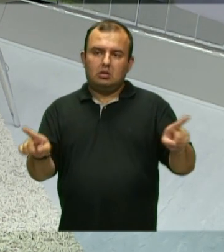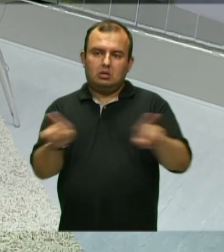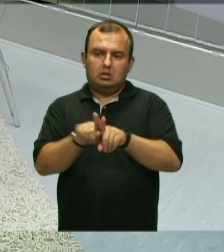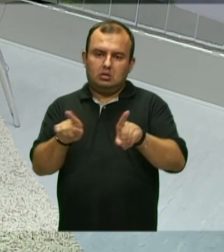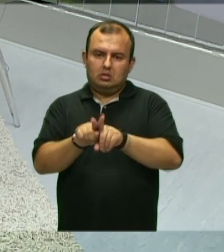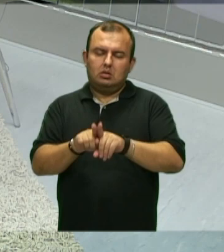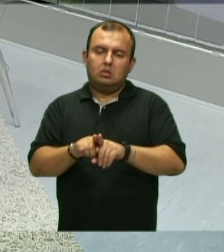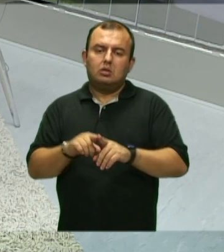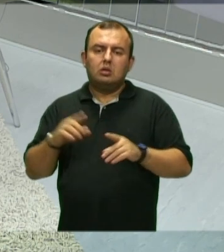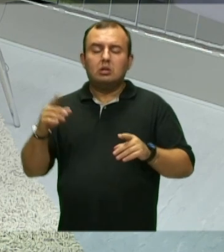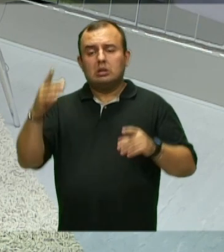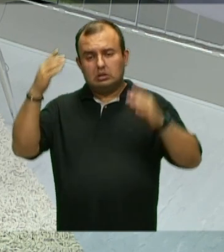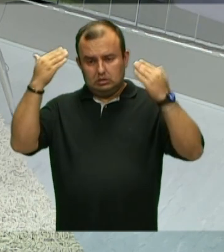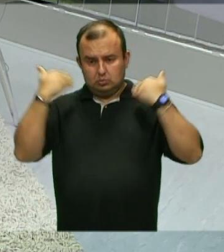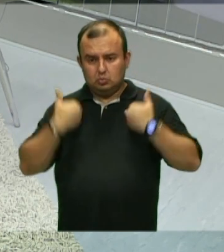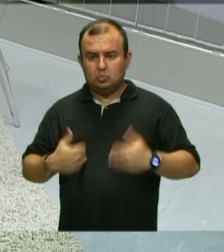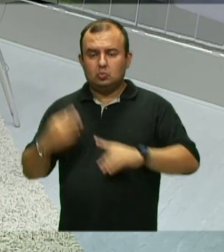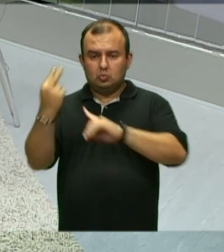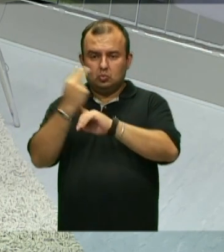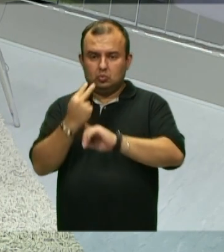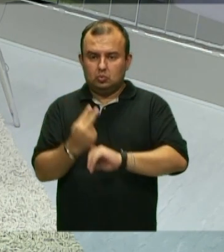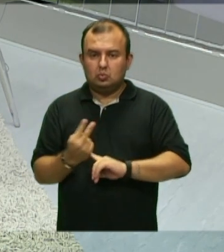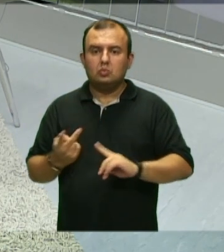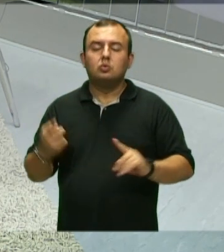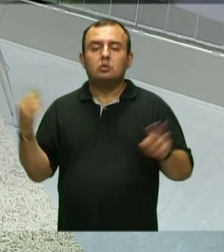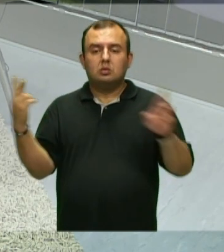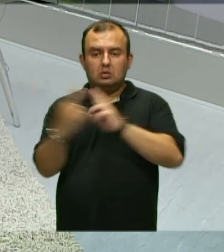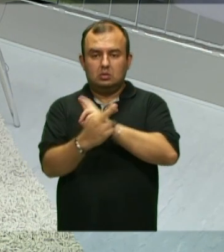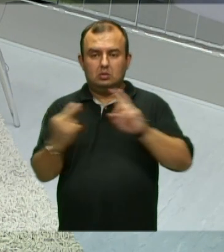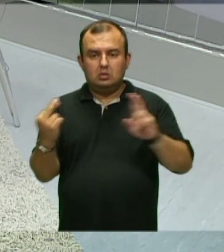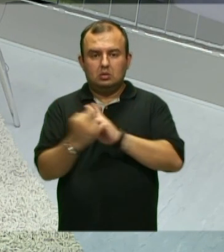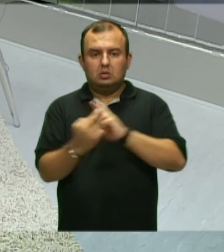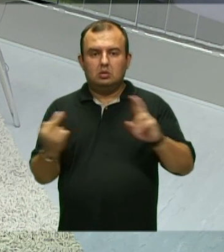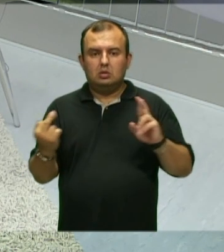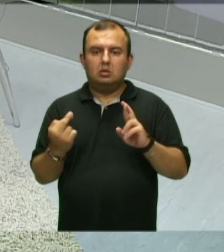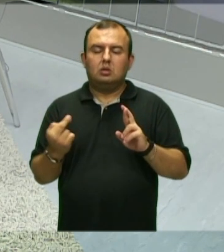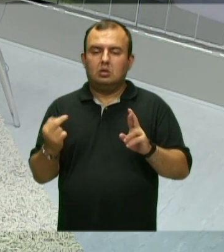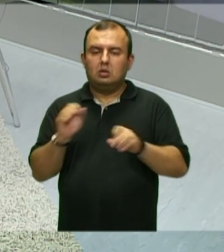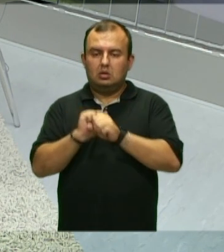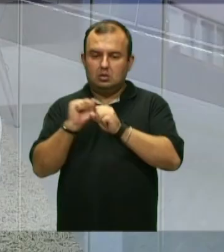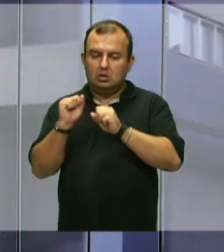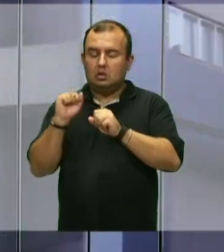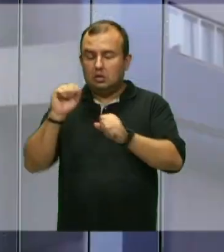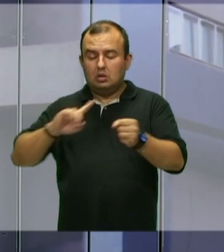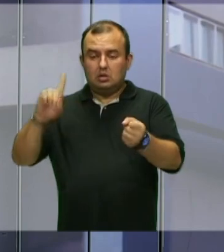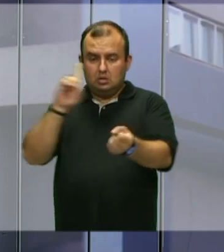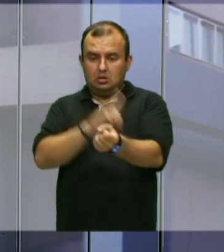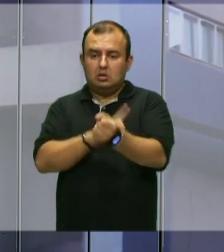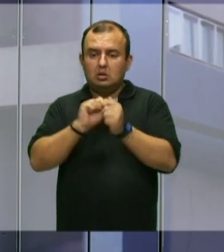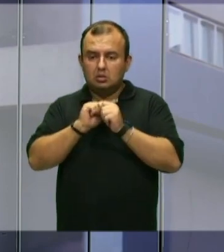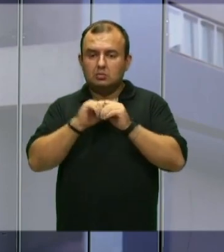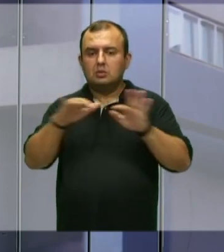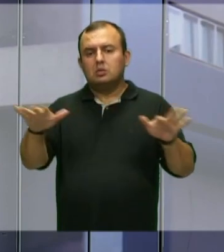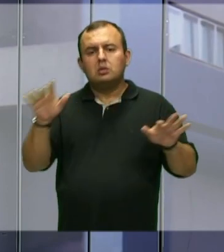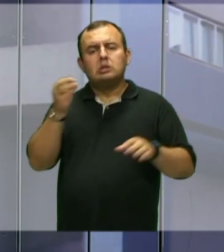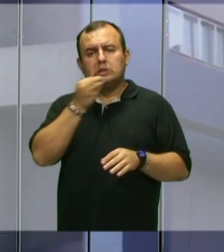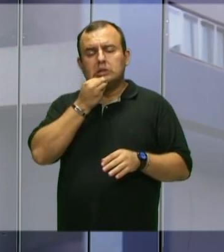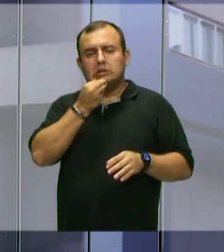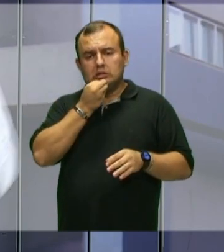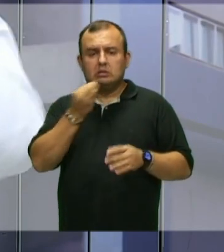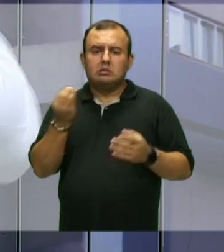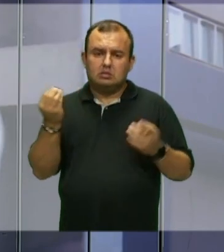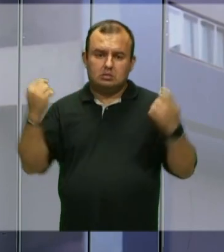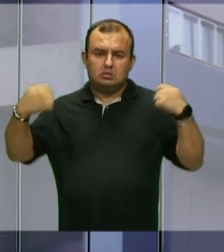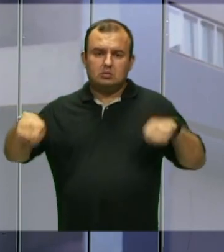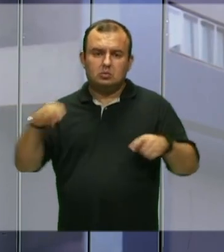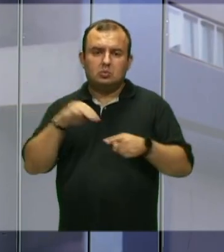à integridade física delas e também com relação à epidemia da dengue, é óbvio que